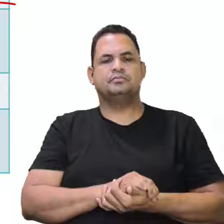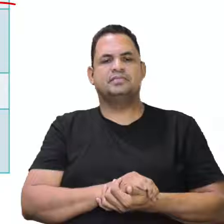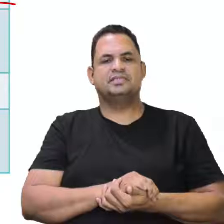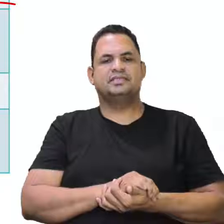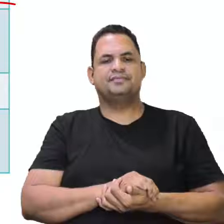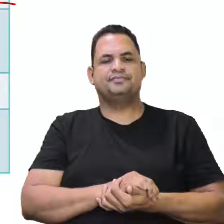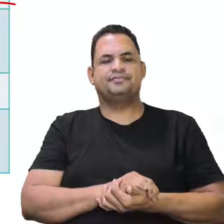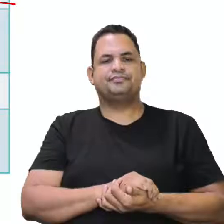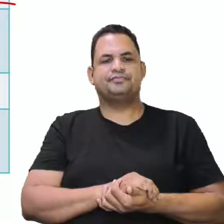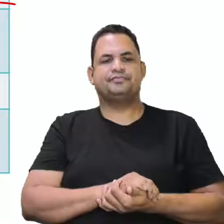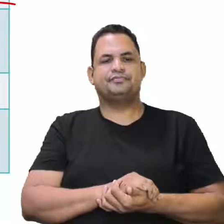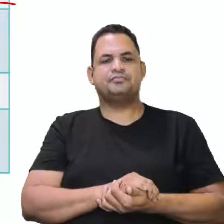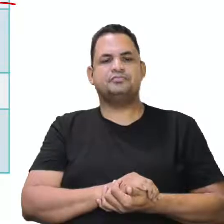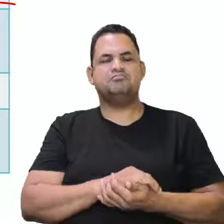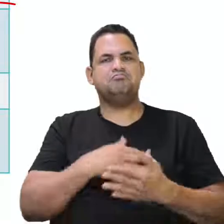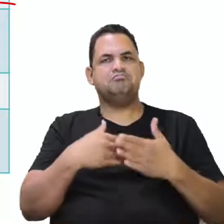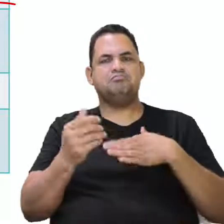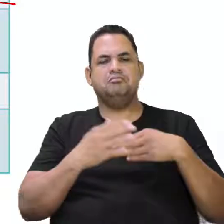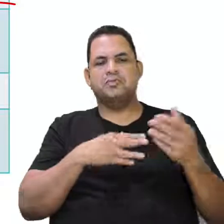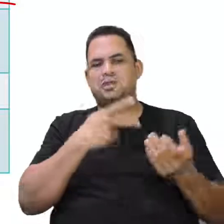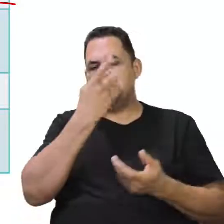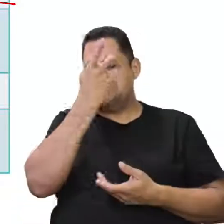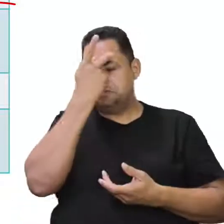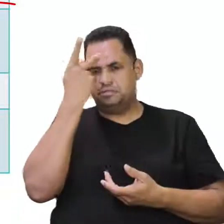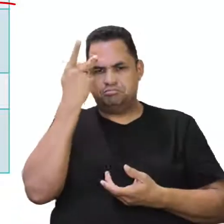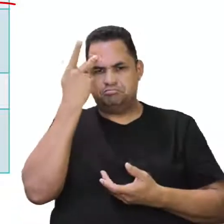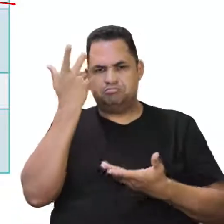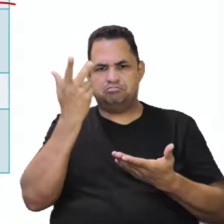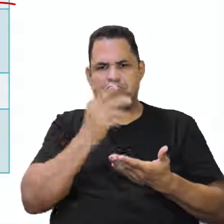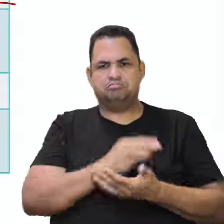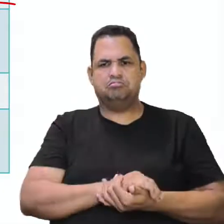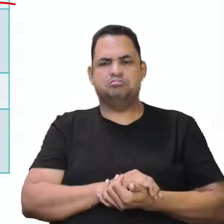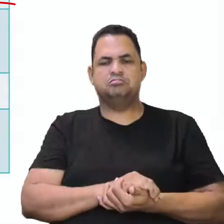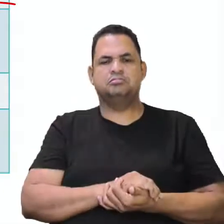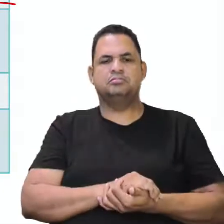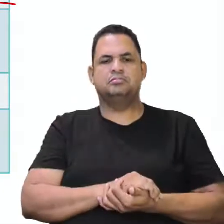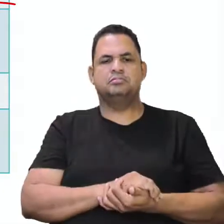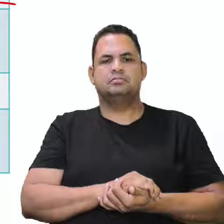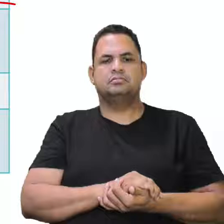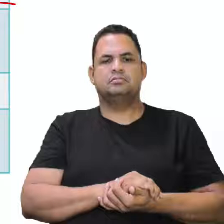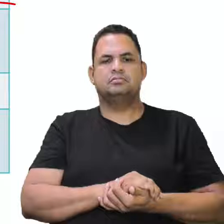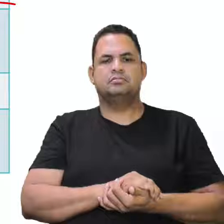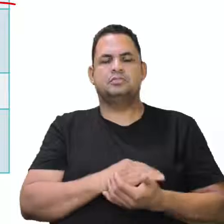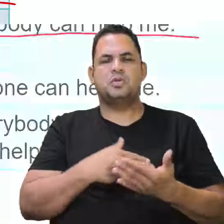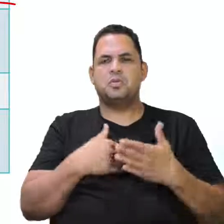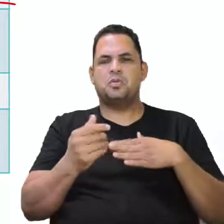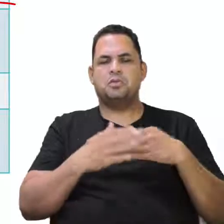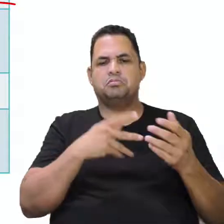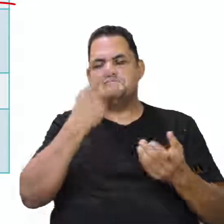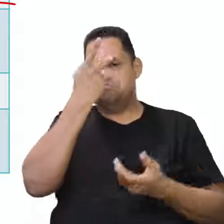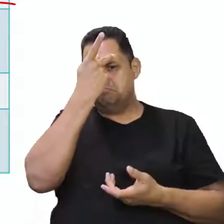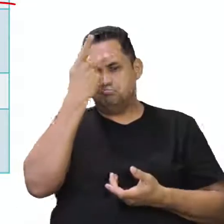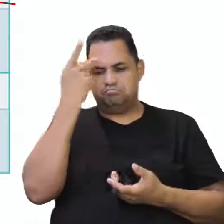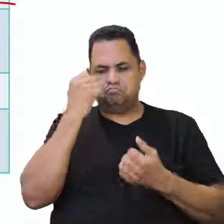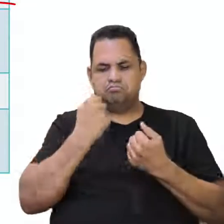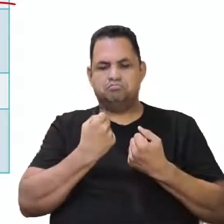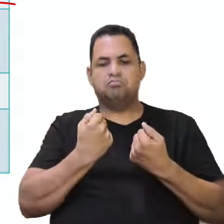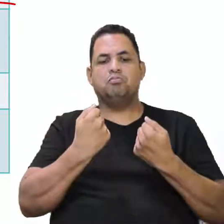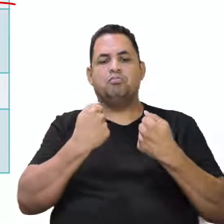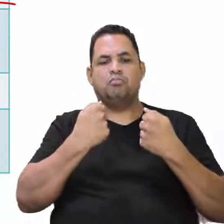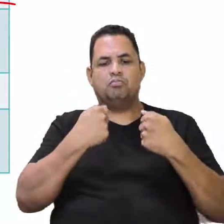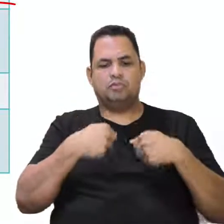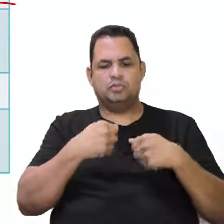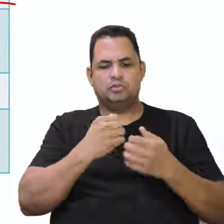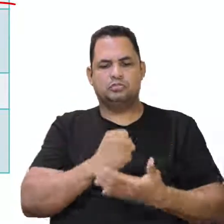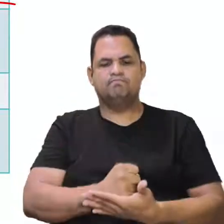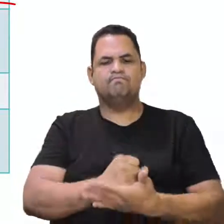me? Anyone, como qualquer pessoa. Anybody can help me. Qualquer pessoa pode me